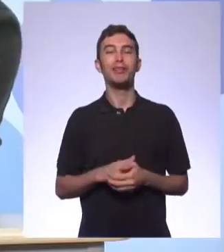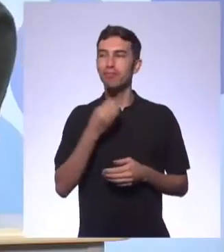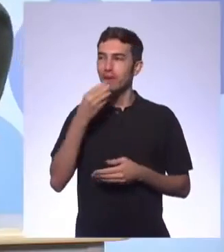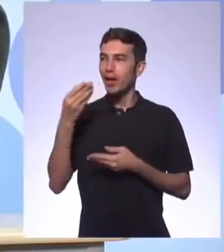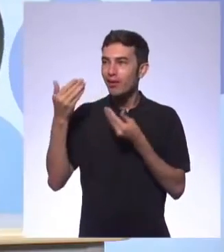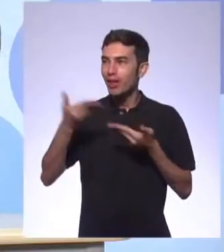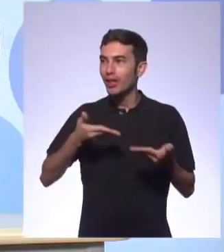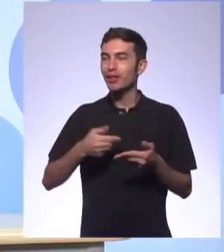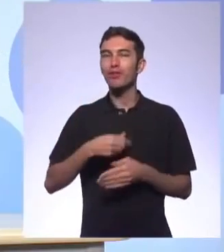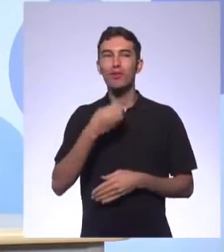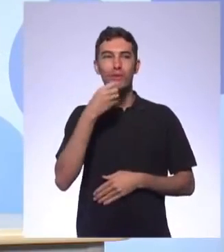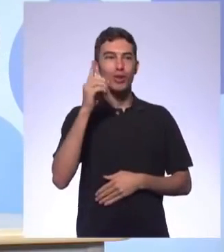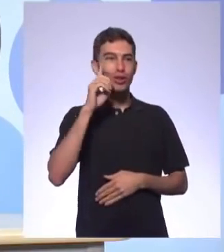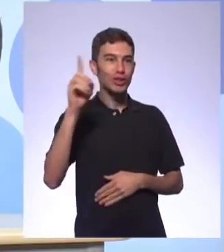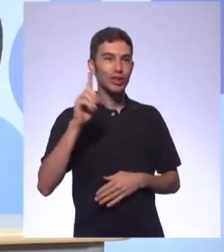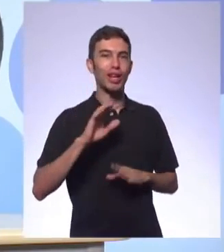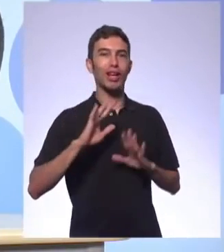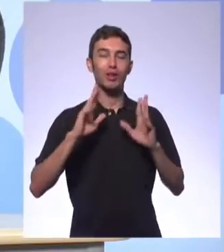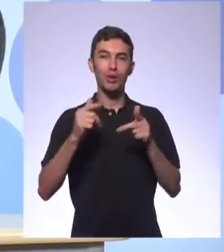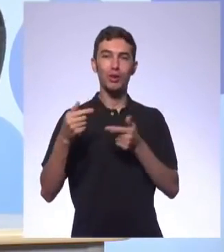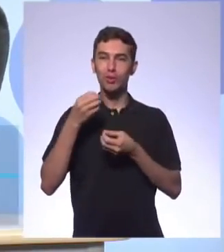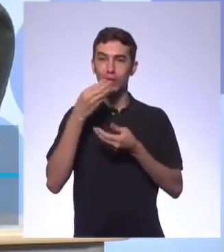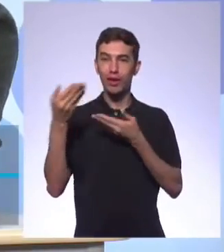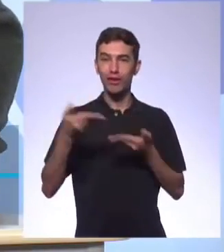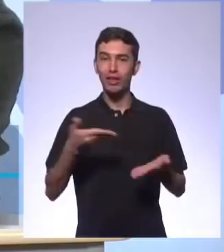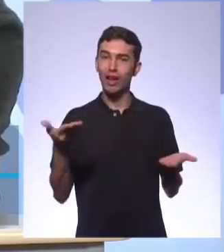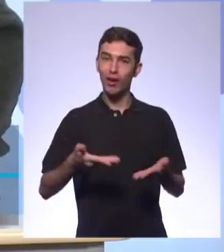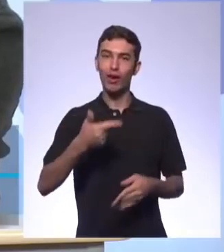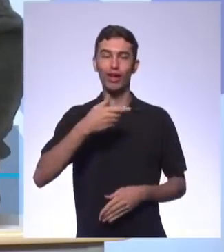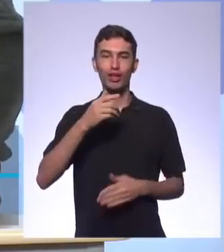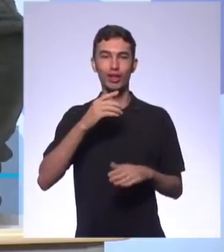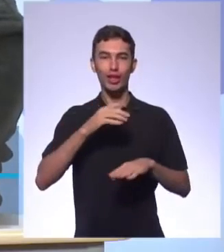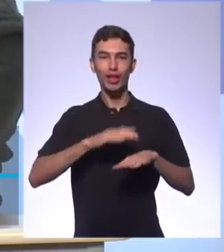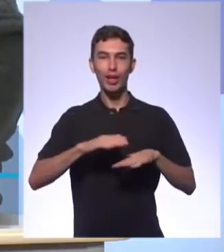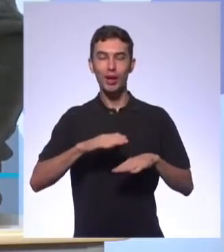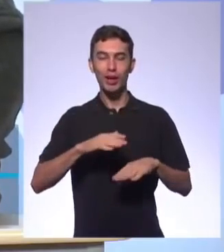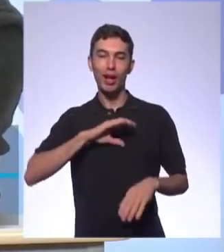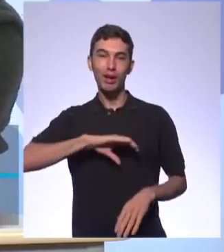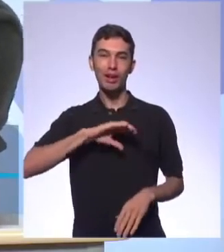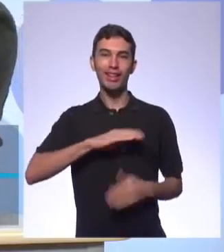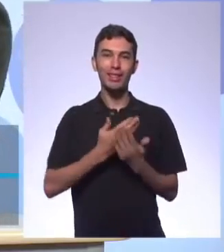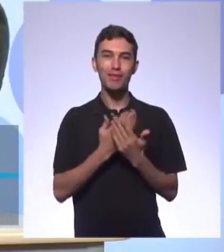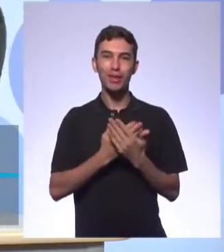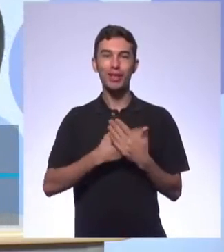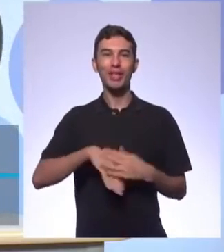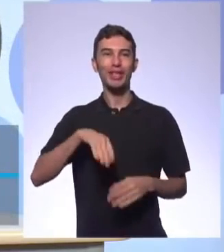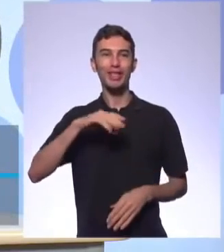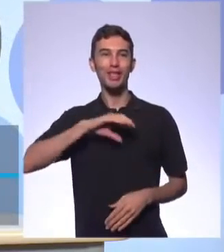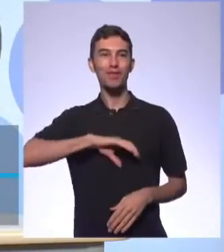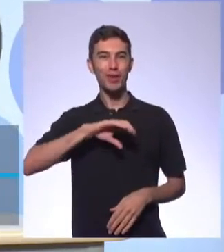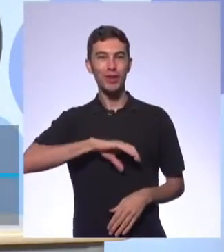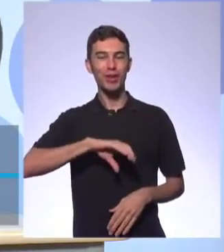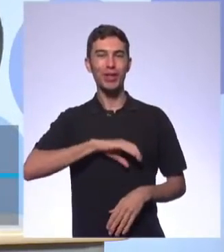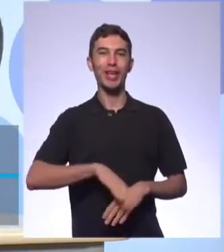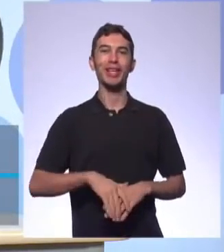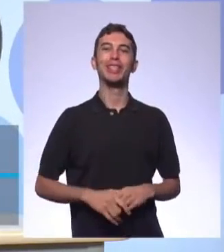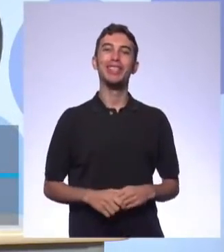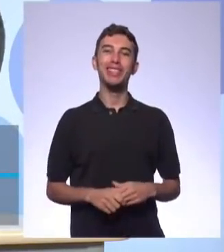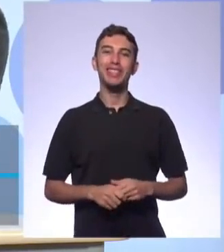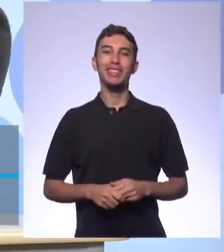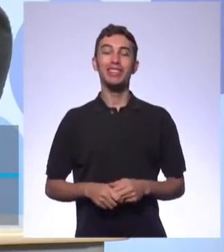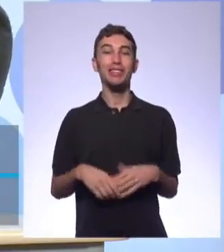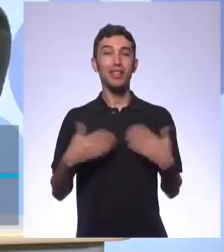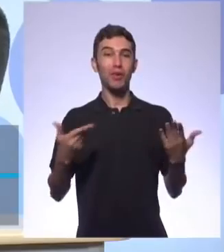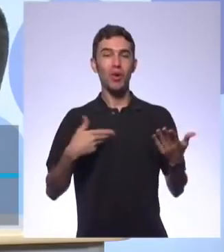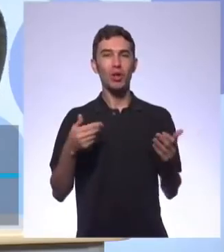Olá, bom dia. Sejam todos bem-vindos para mais uma aula de língua portuguesa. De língua portuguesa. Diferente aqui. Estou